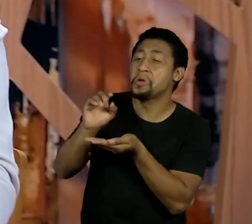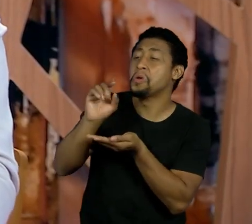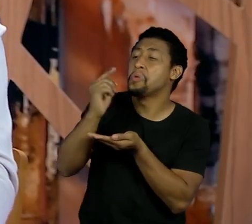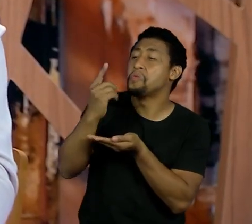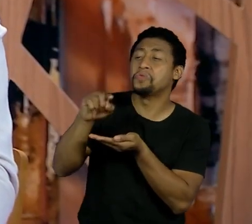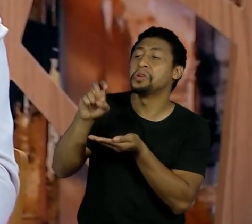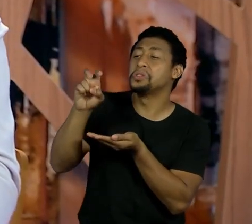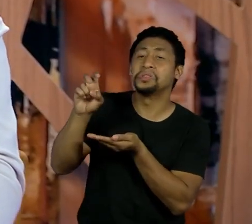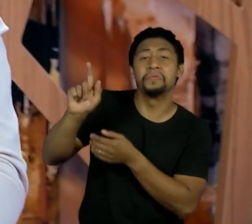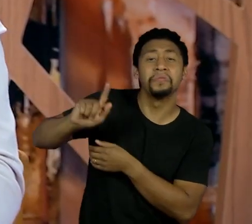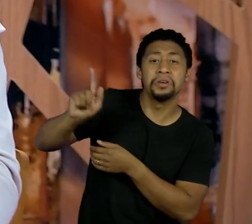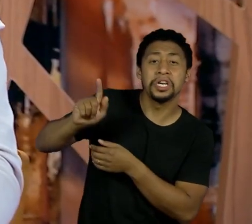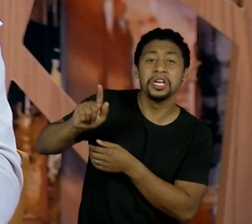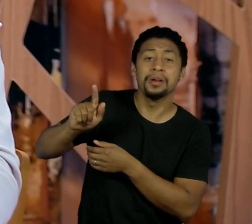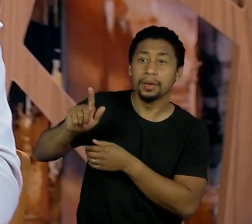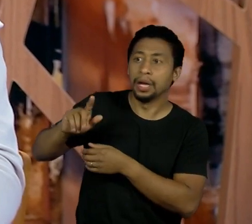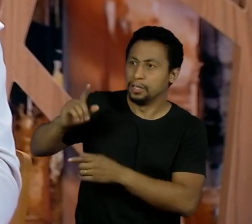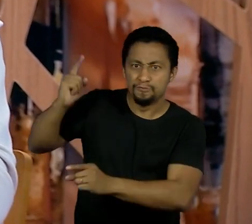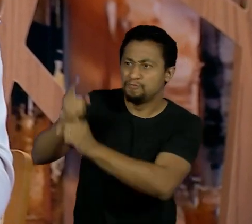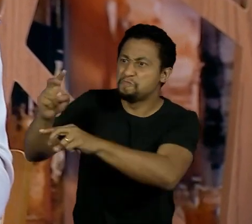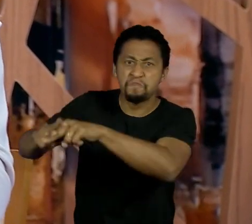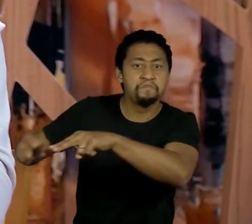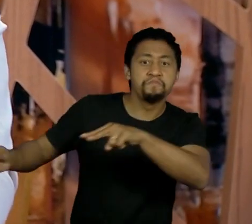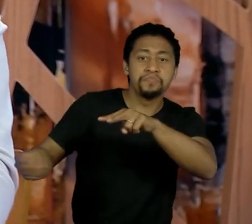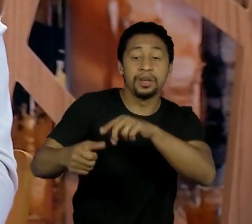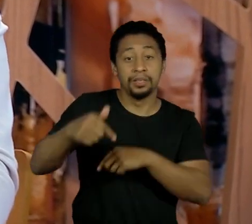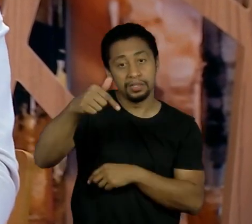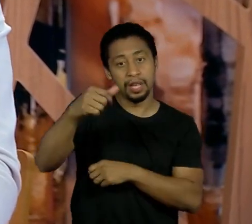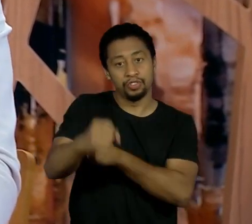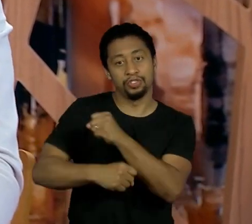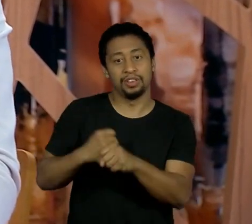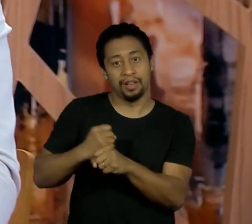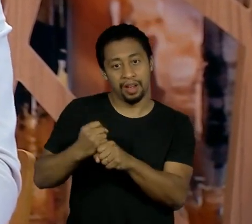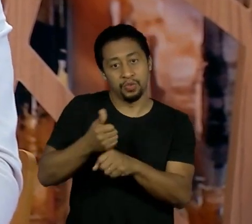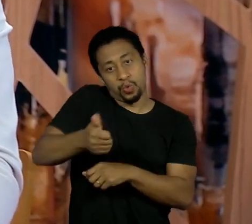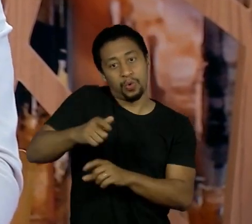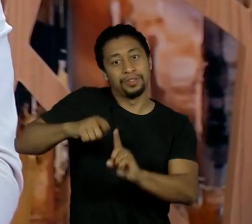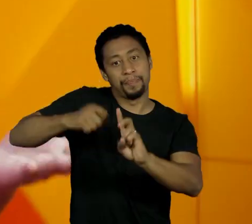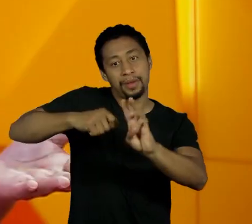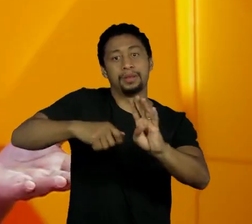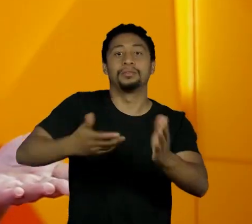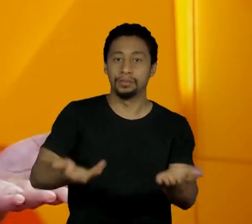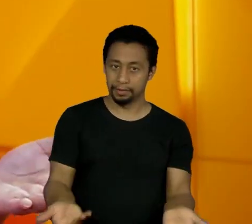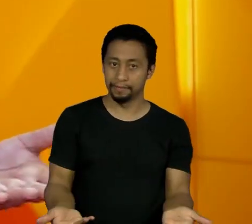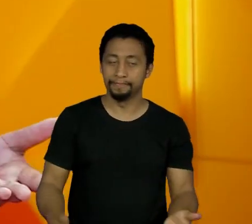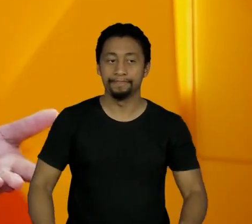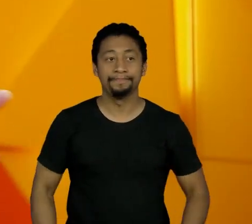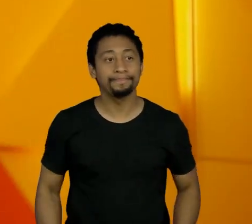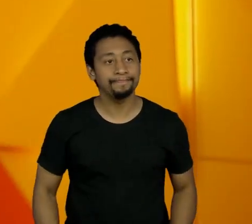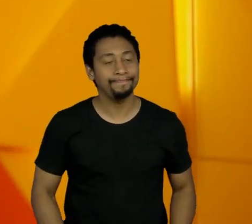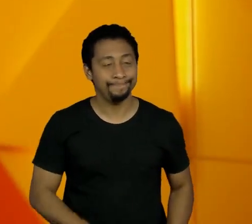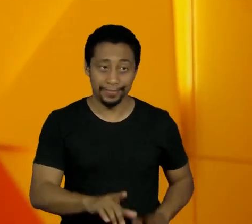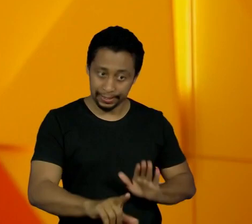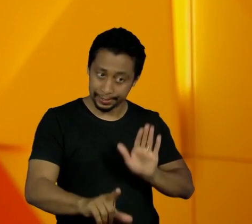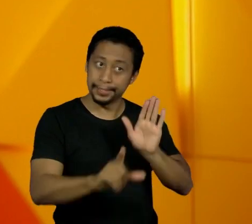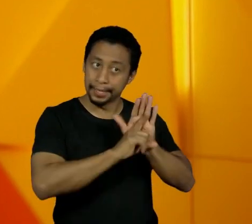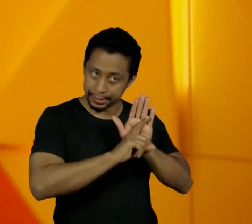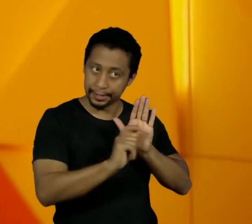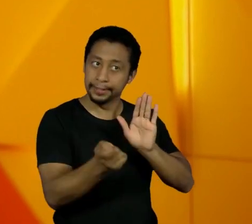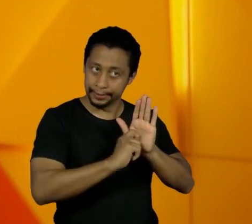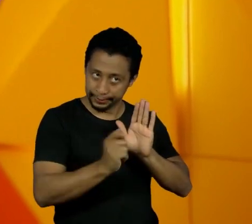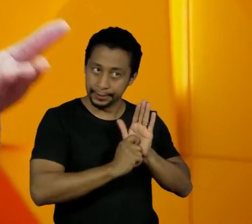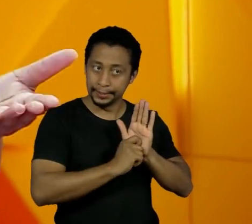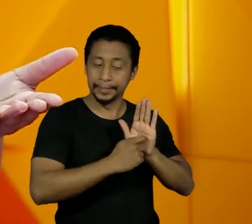cocaína, foi preso e foi condenado a 7 anos e 11 meses de prisão. E desde que essa lei foi